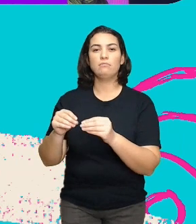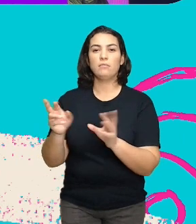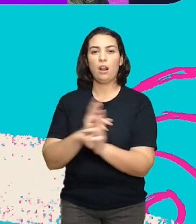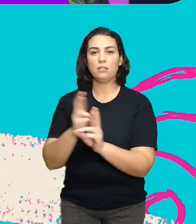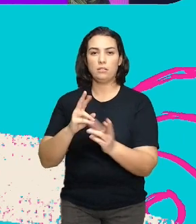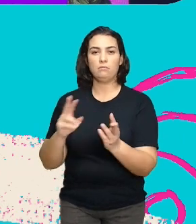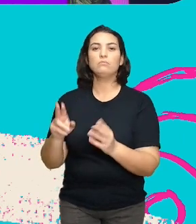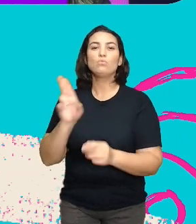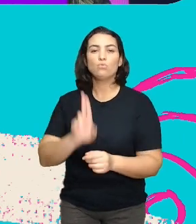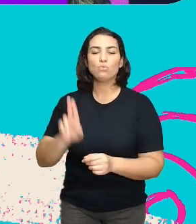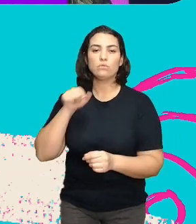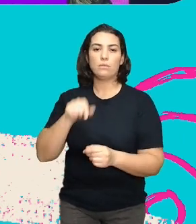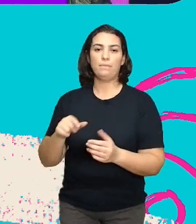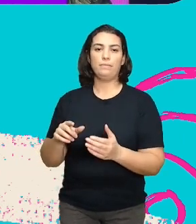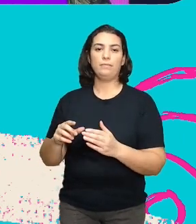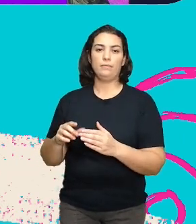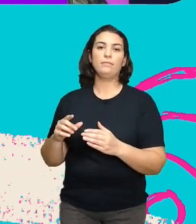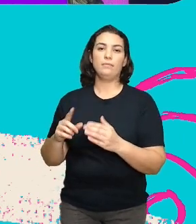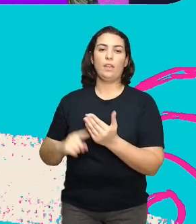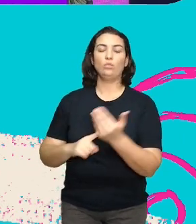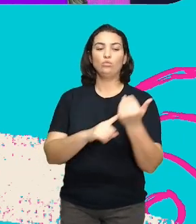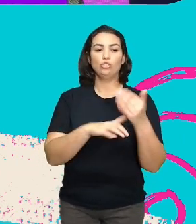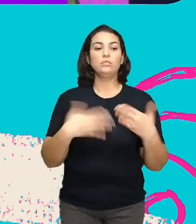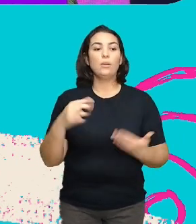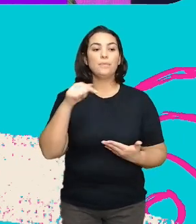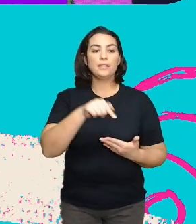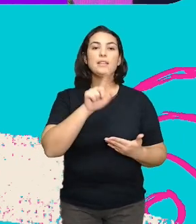Então, esse era o projeto do nosso espaço. Quando